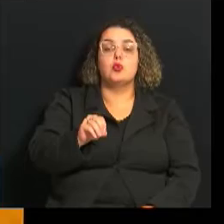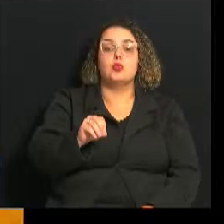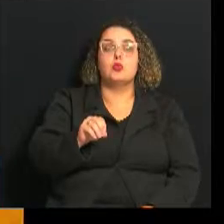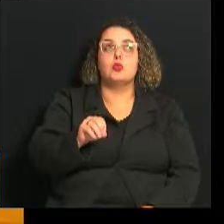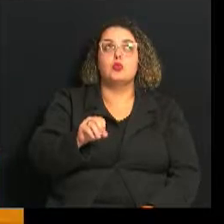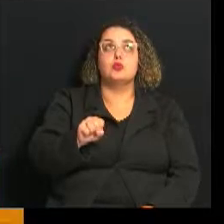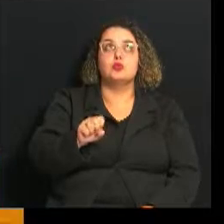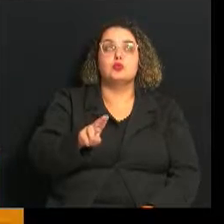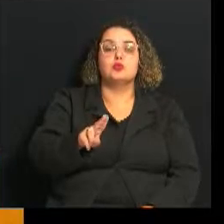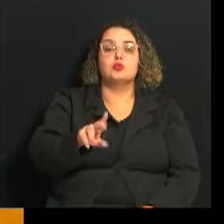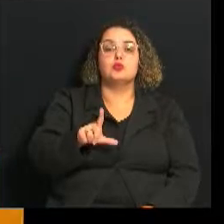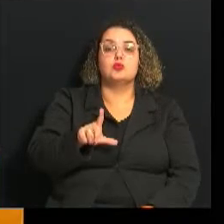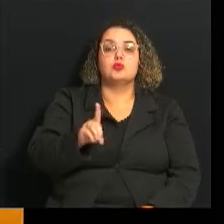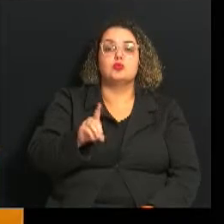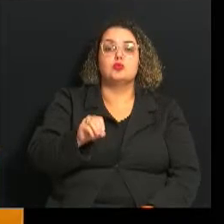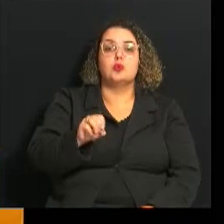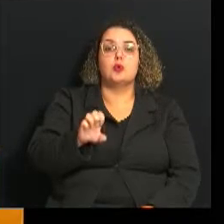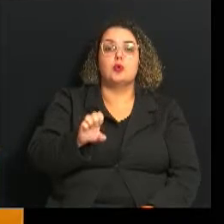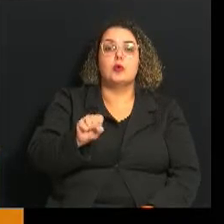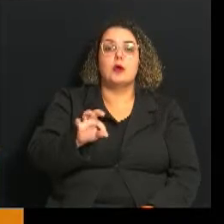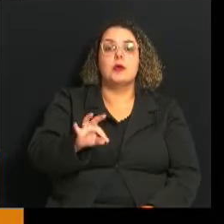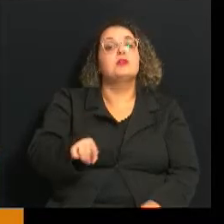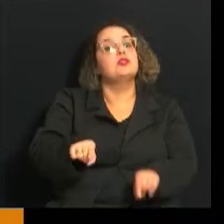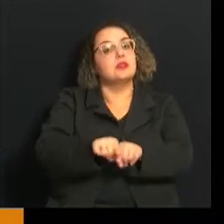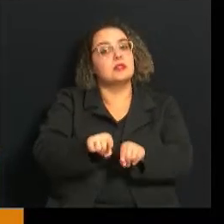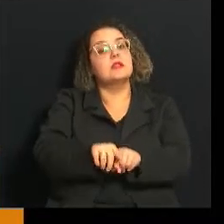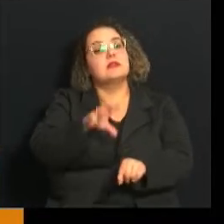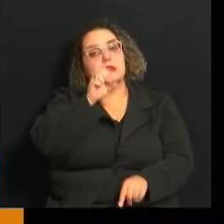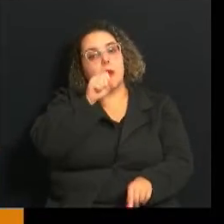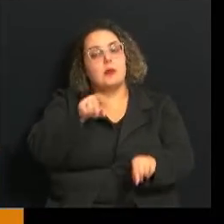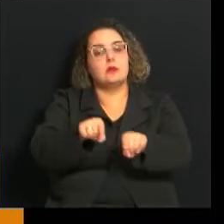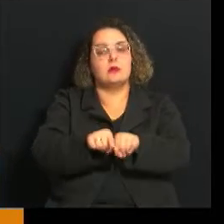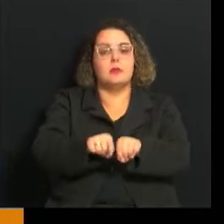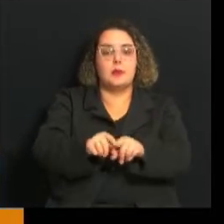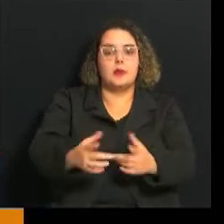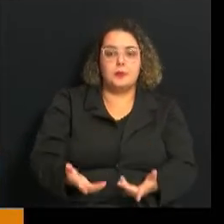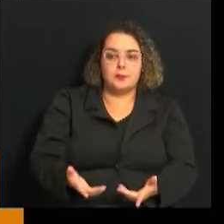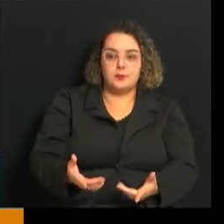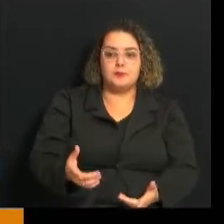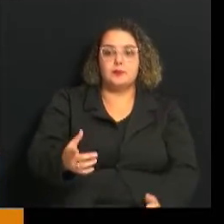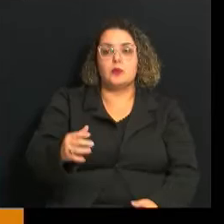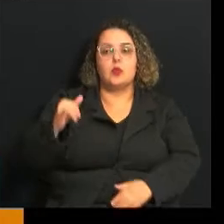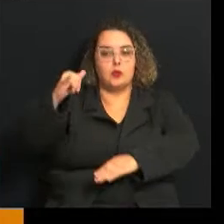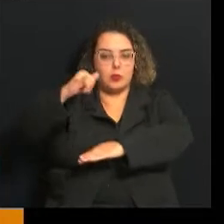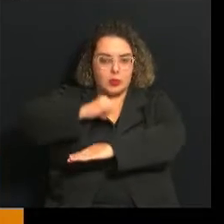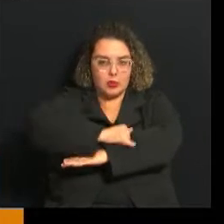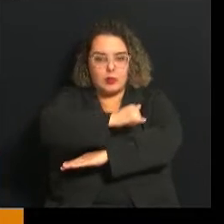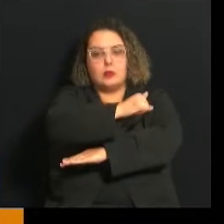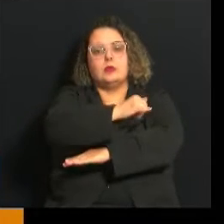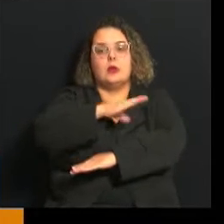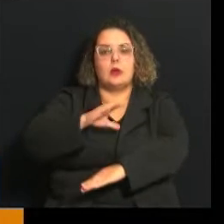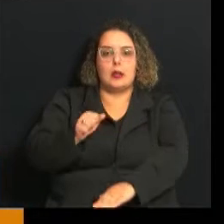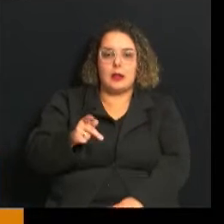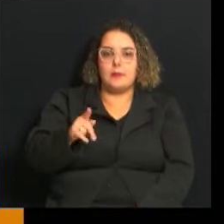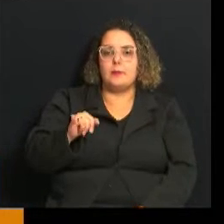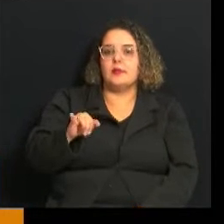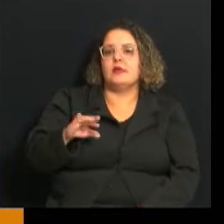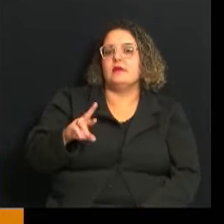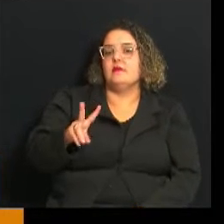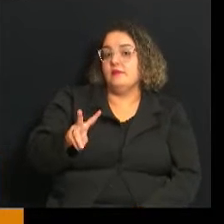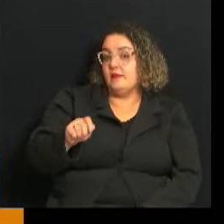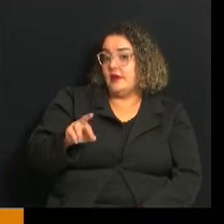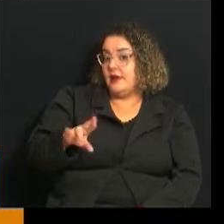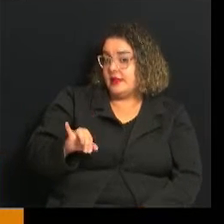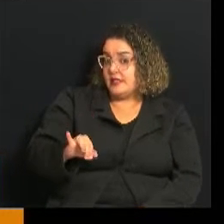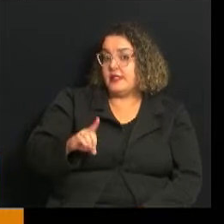da semana, tem vacinação aos sábados. Olha, a gente fala lá do CS Aeroporto, do Capivari, do DIC 1, o